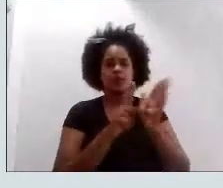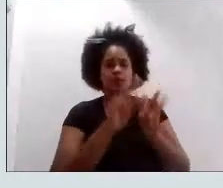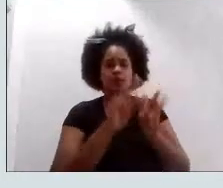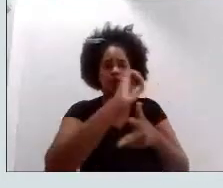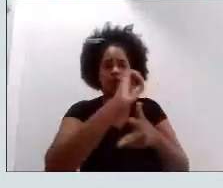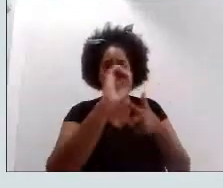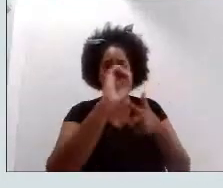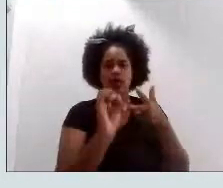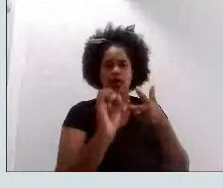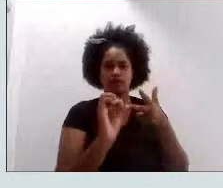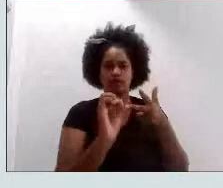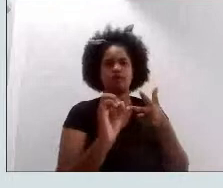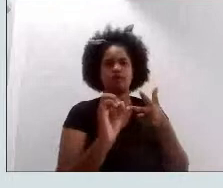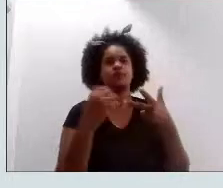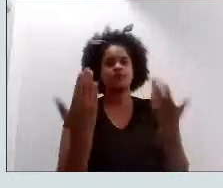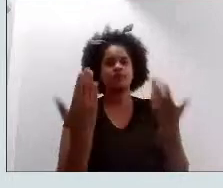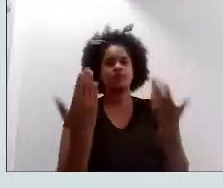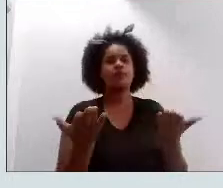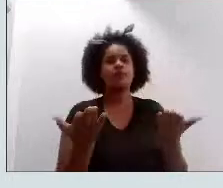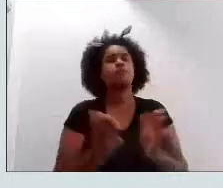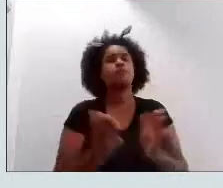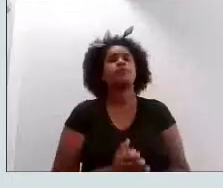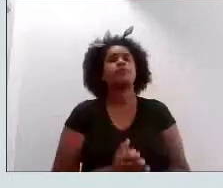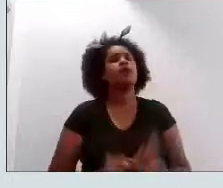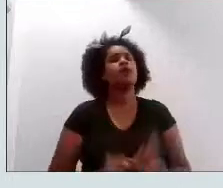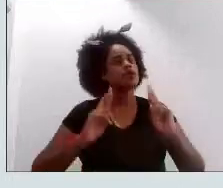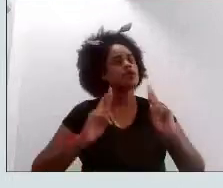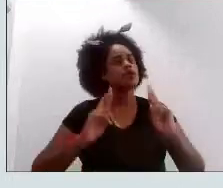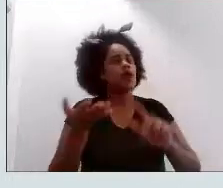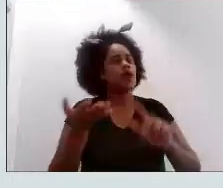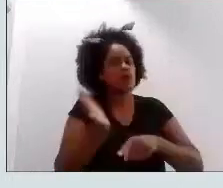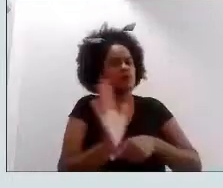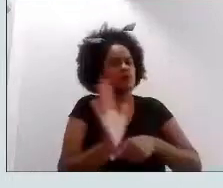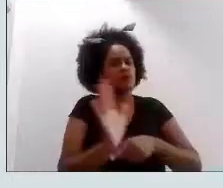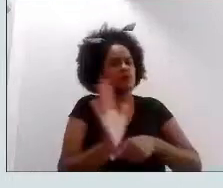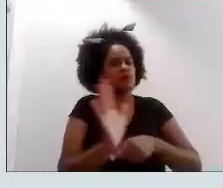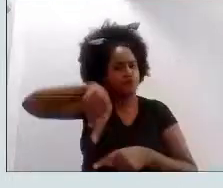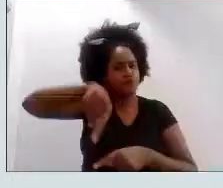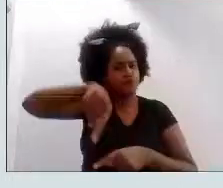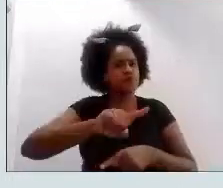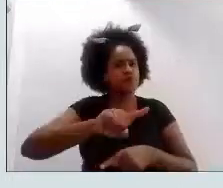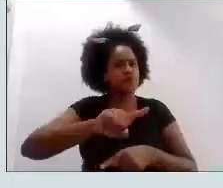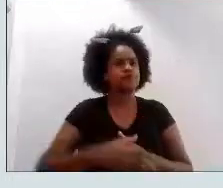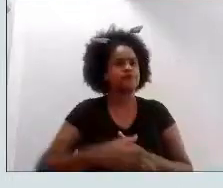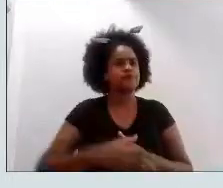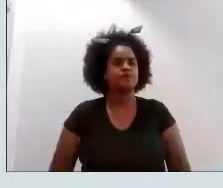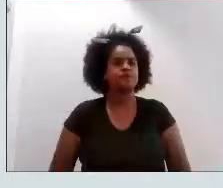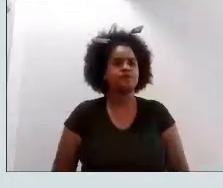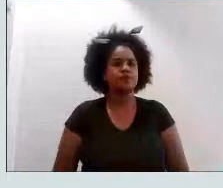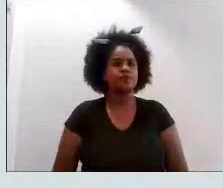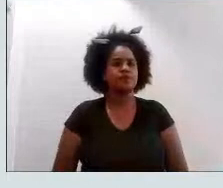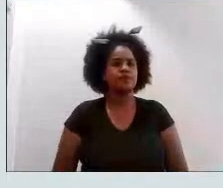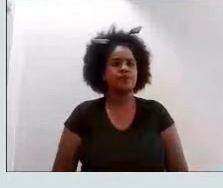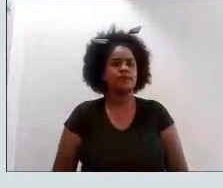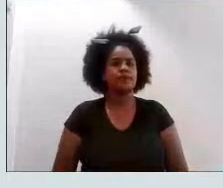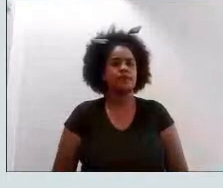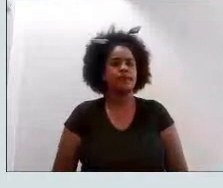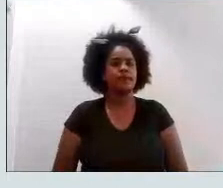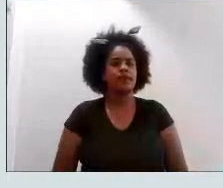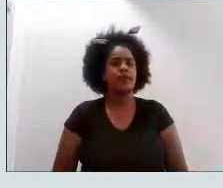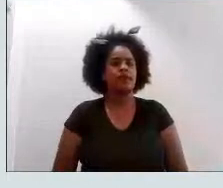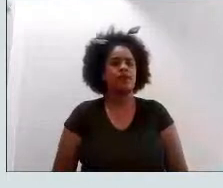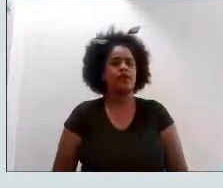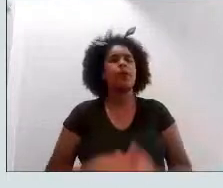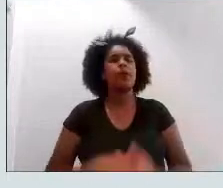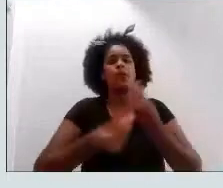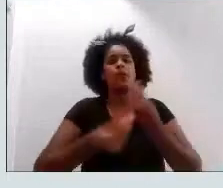espera, né, contribuir com a formação de vocês, pensando, né, como pré-ENEM, pré-vestibular, mas